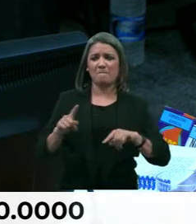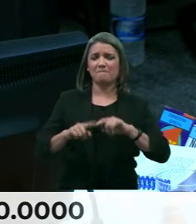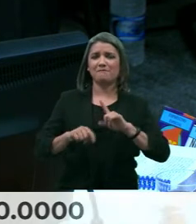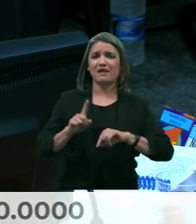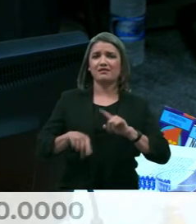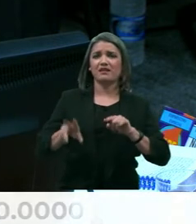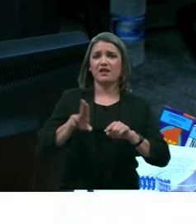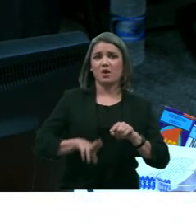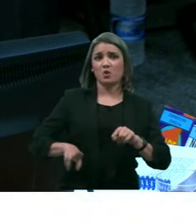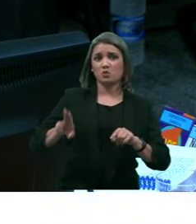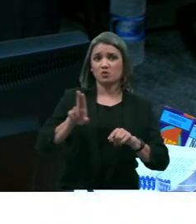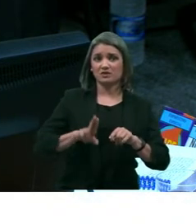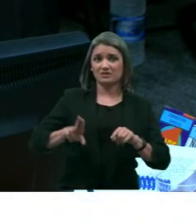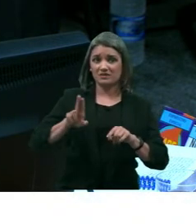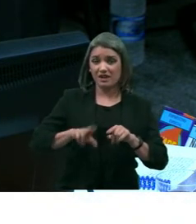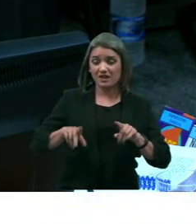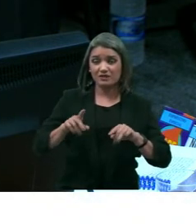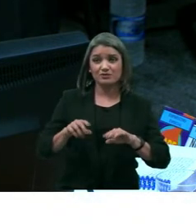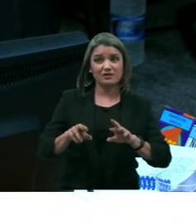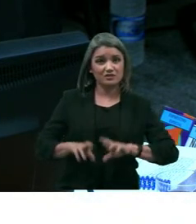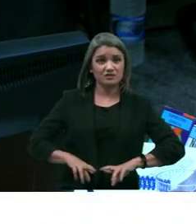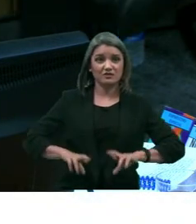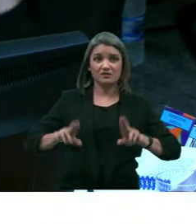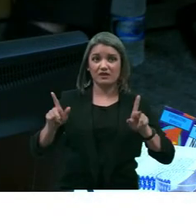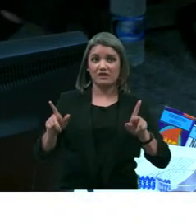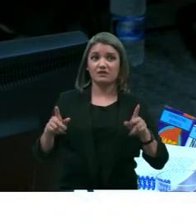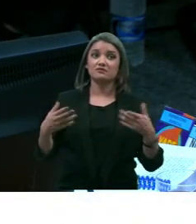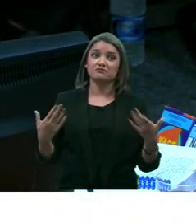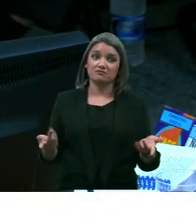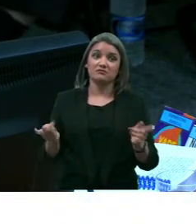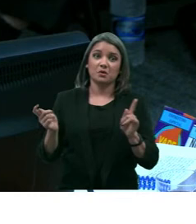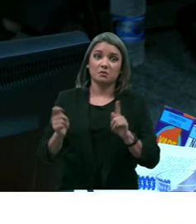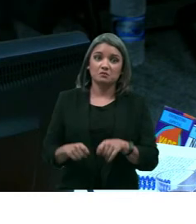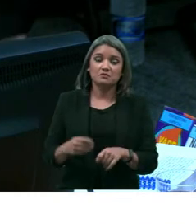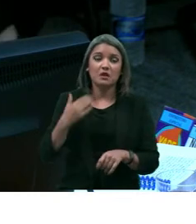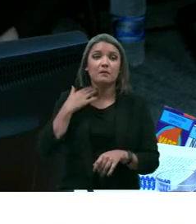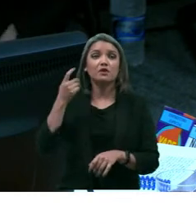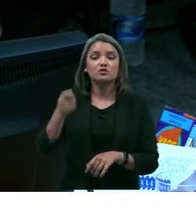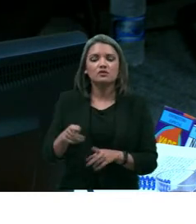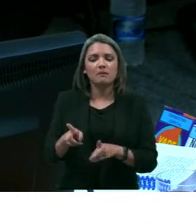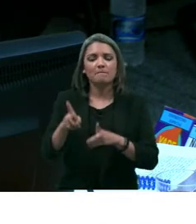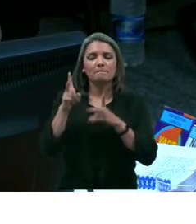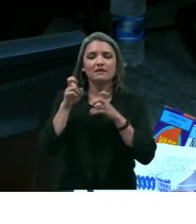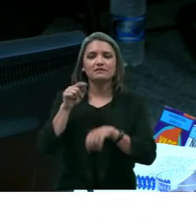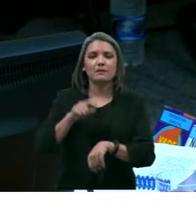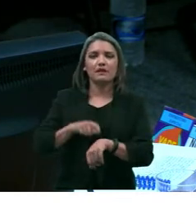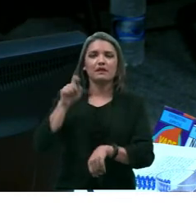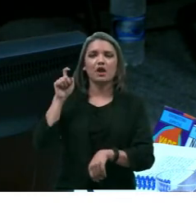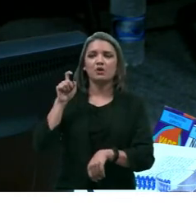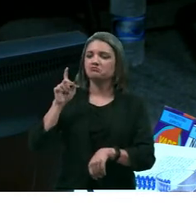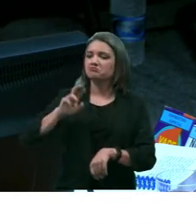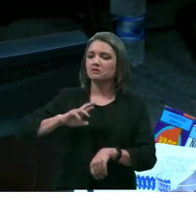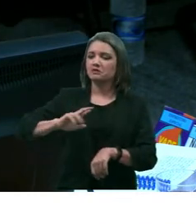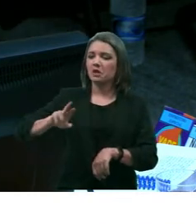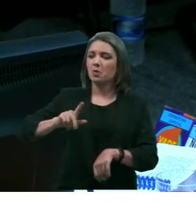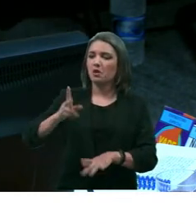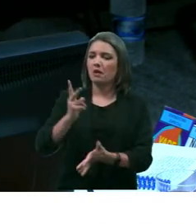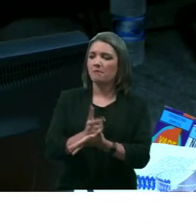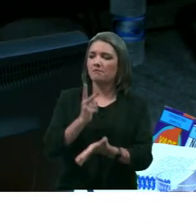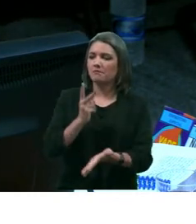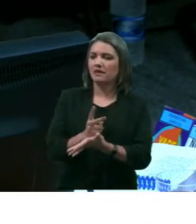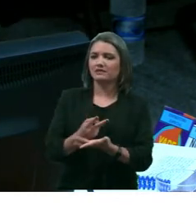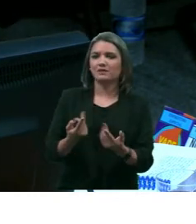da suposta peça semelhante permitiria ao magistrado imediata percepção de que não se tratava da mesma